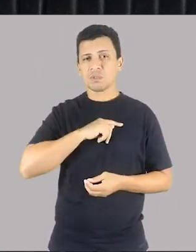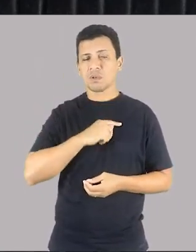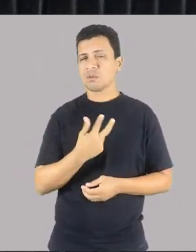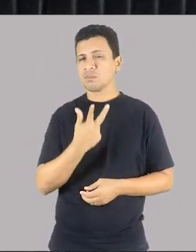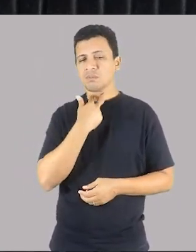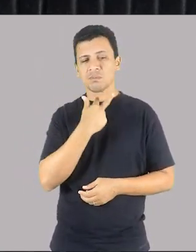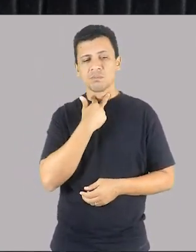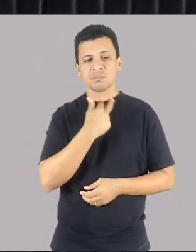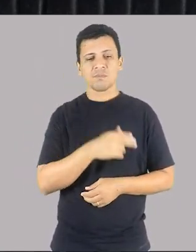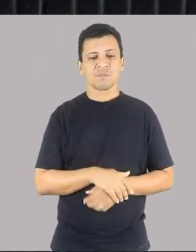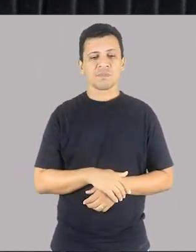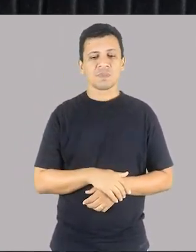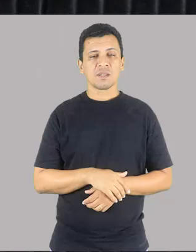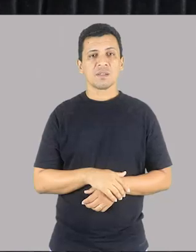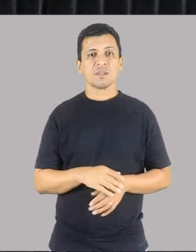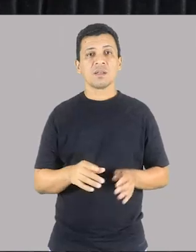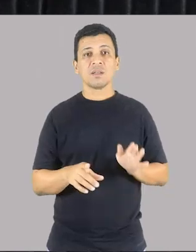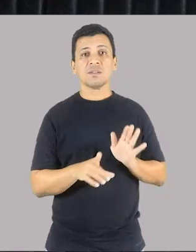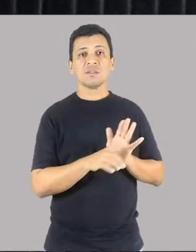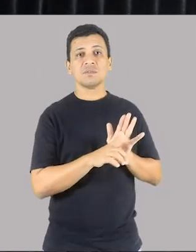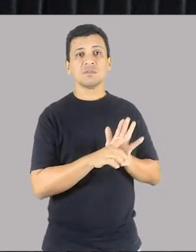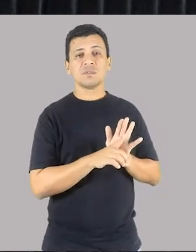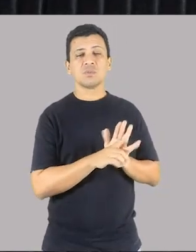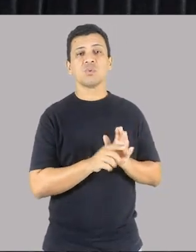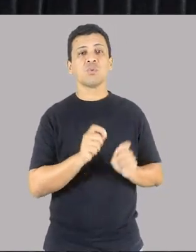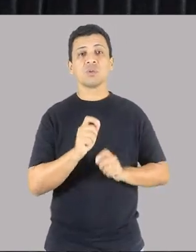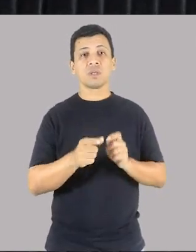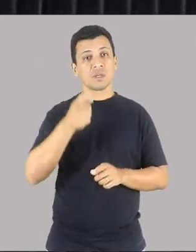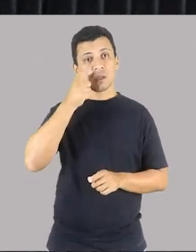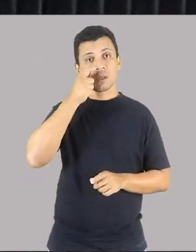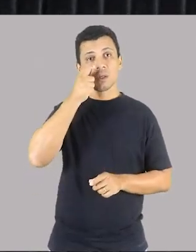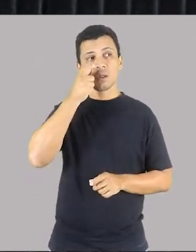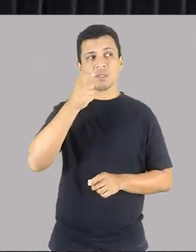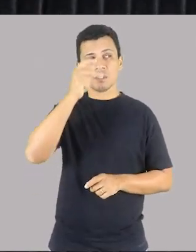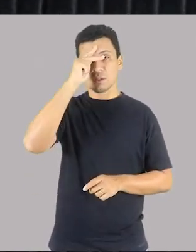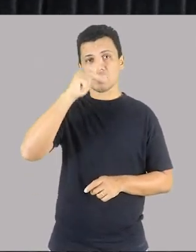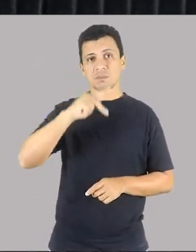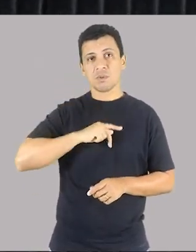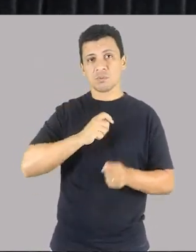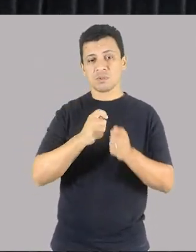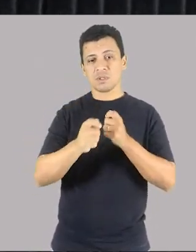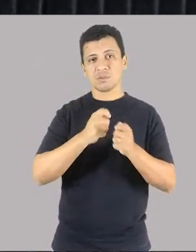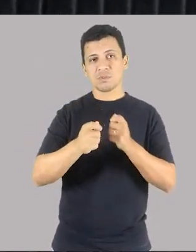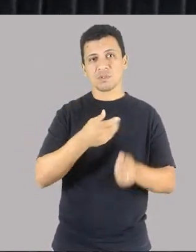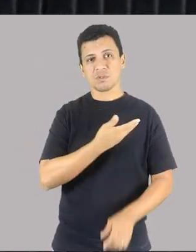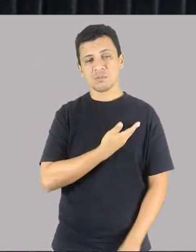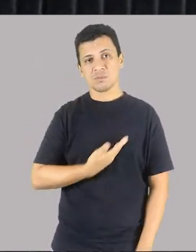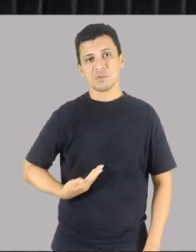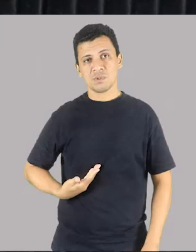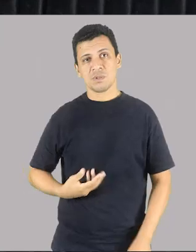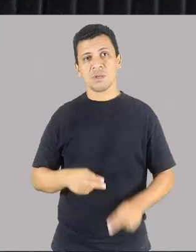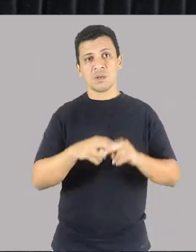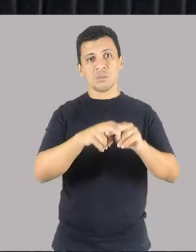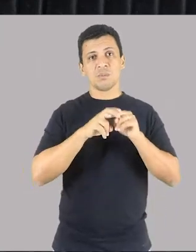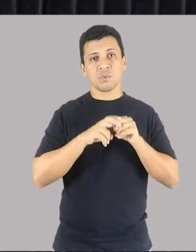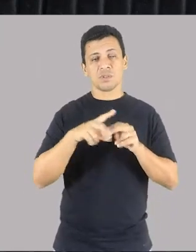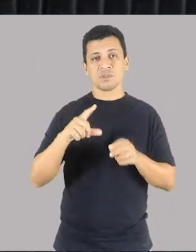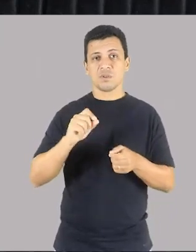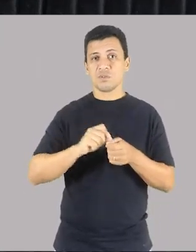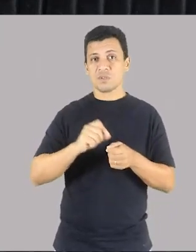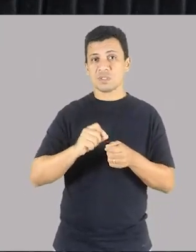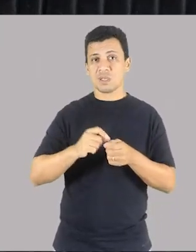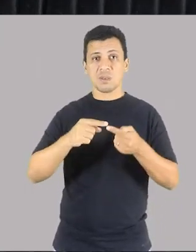sem que haja discriminações nem privilégios. Portanto, não pode haver ali uma abertura para as